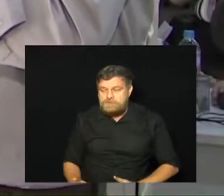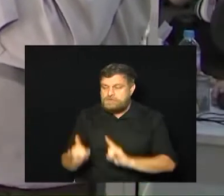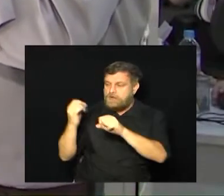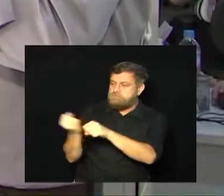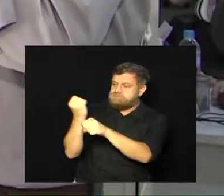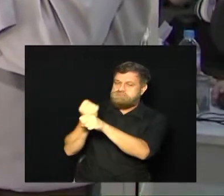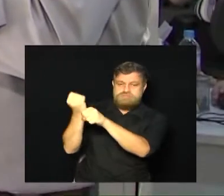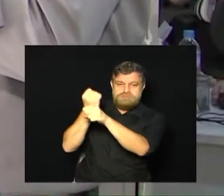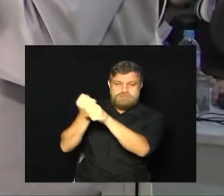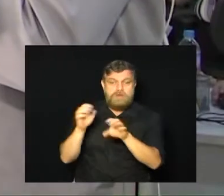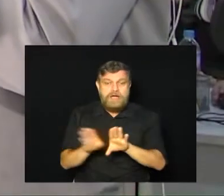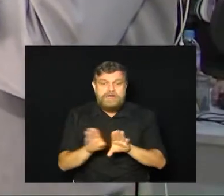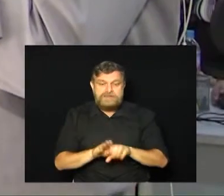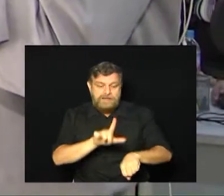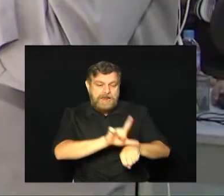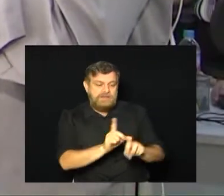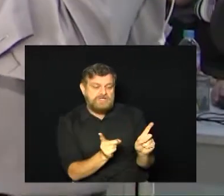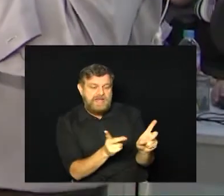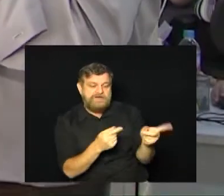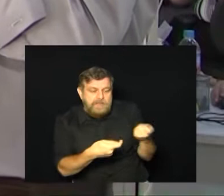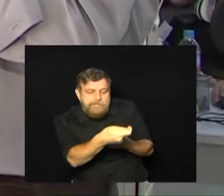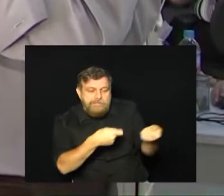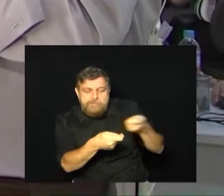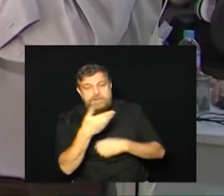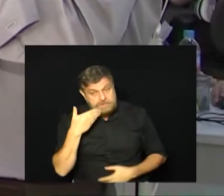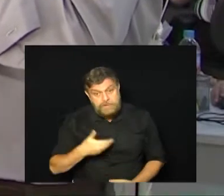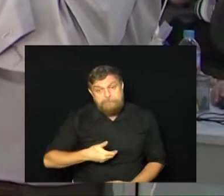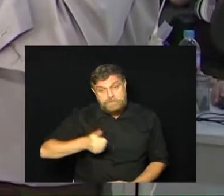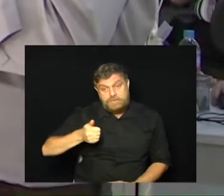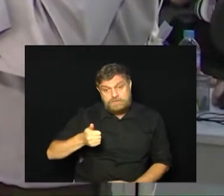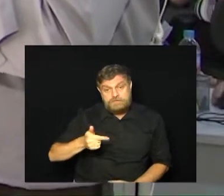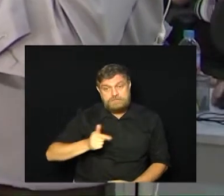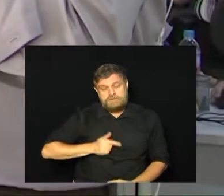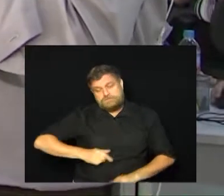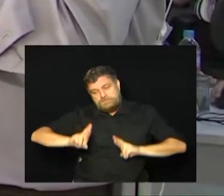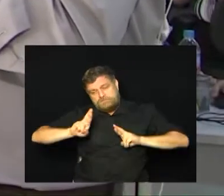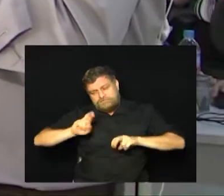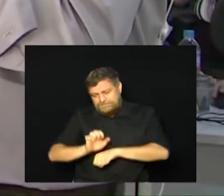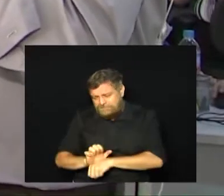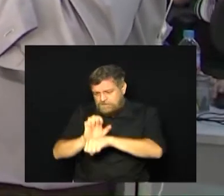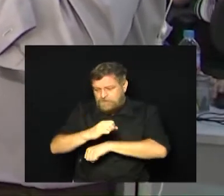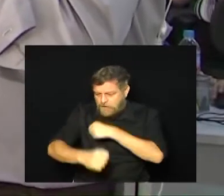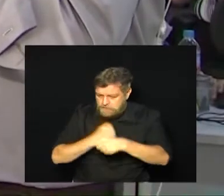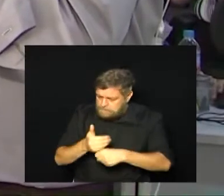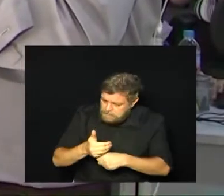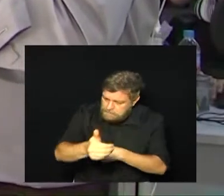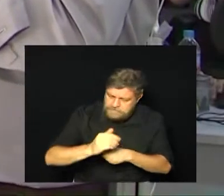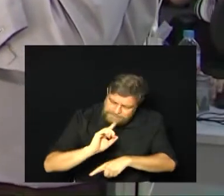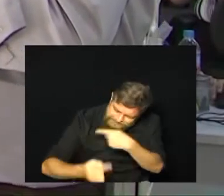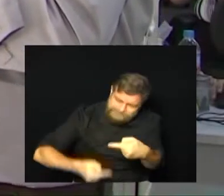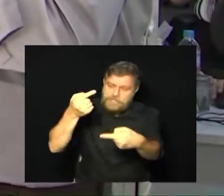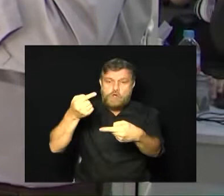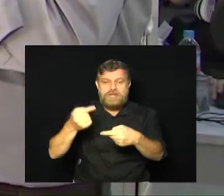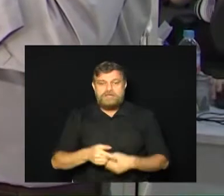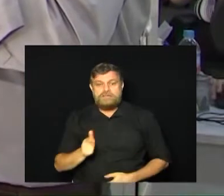mesmo na parte de vendas, de comércio, também está melhorando muito. Então a gente tem assim uma esperança muito grande nesse ano 2022. Bom, e